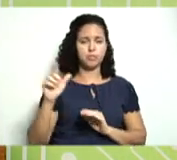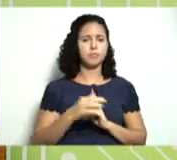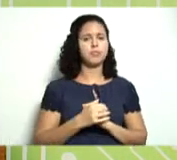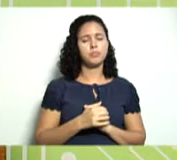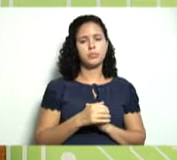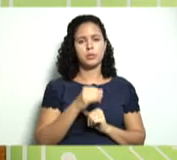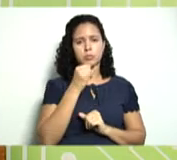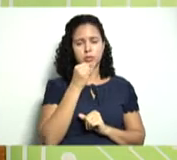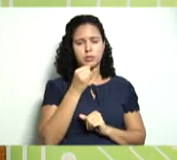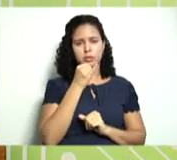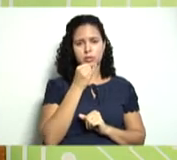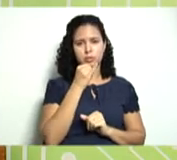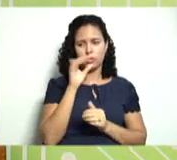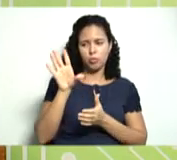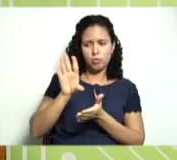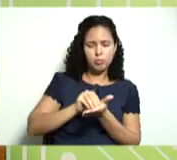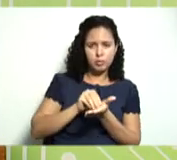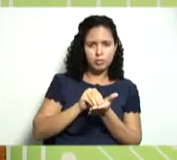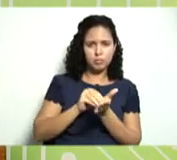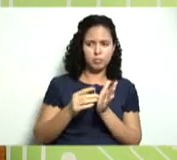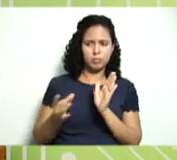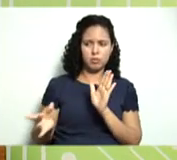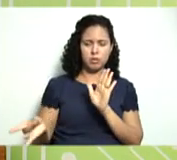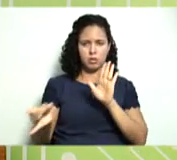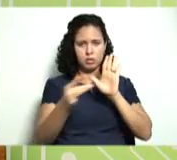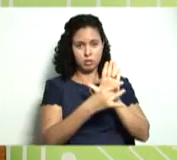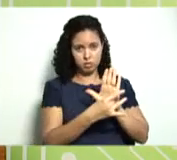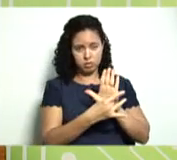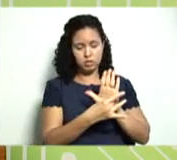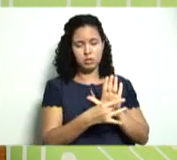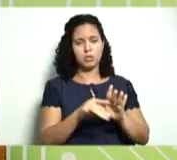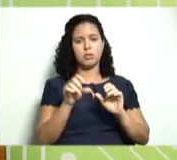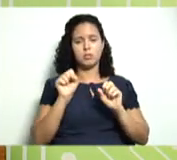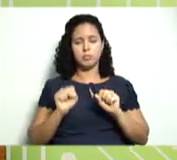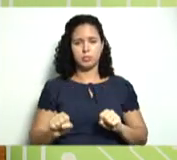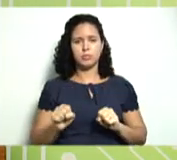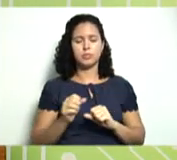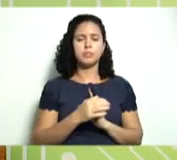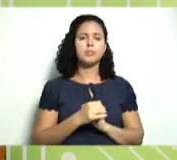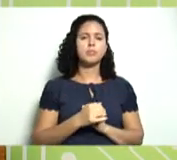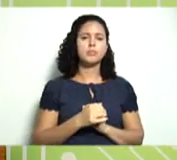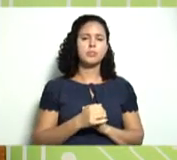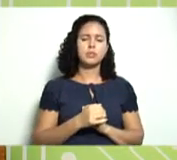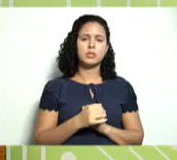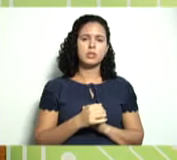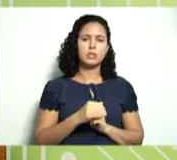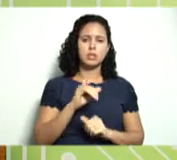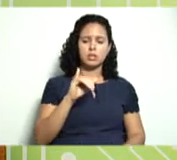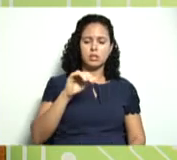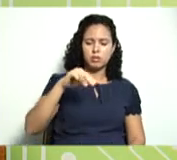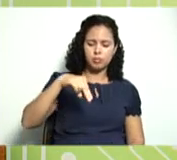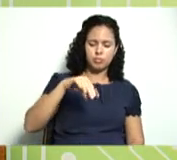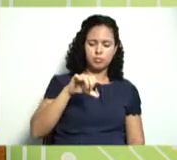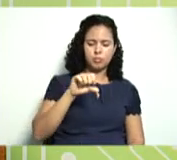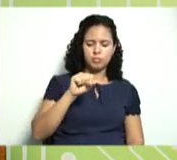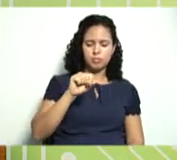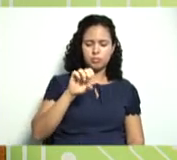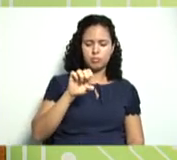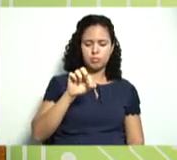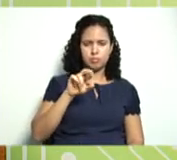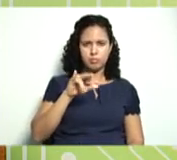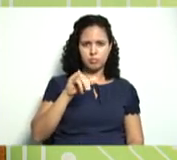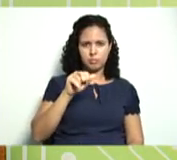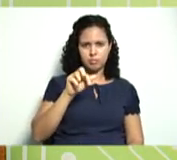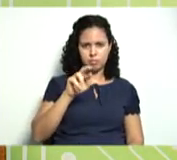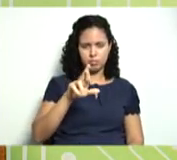control c control v vocês lembram da aula passada utilizando os recursos de inserir a imagem onde você salva no